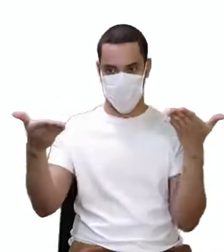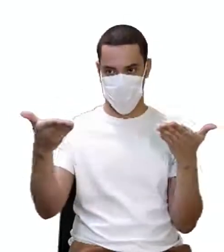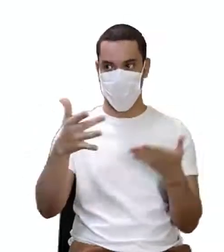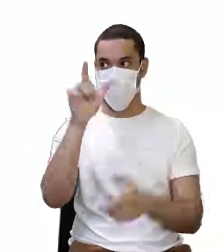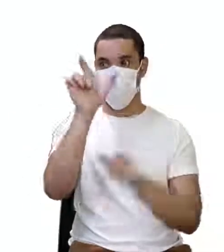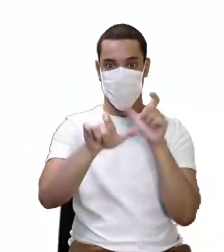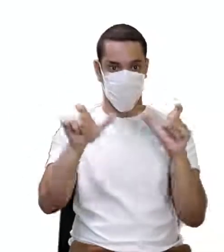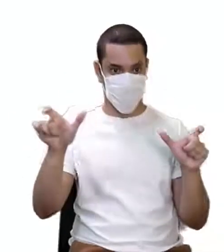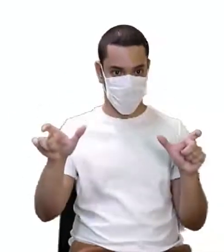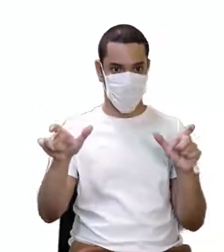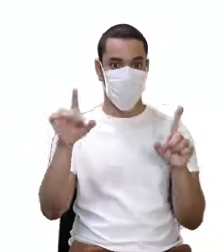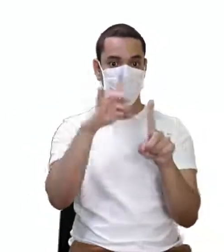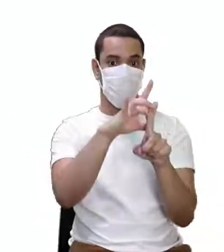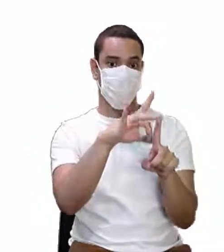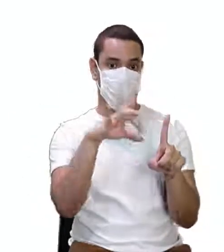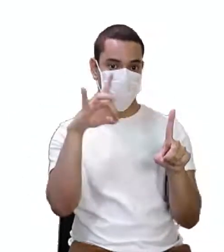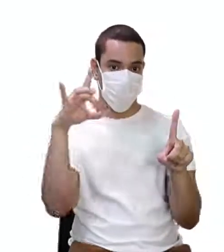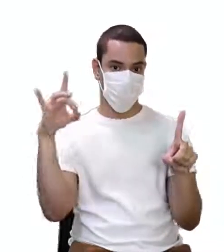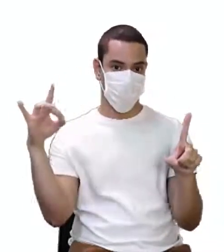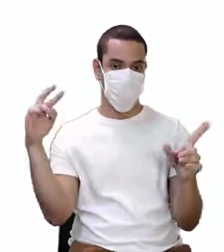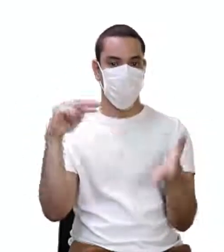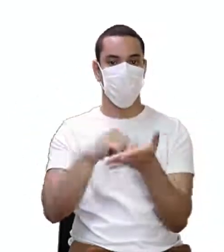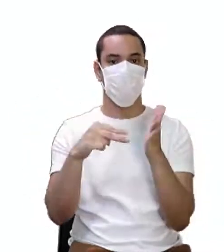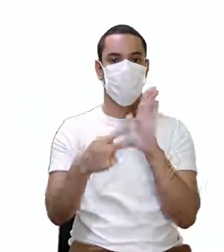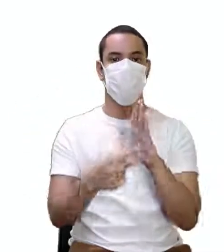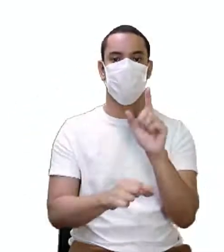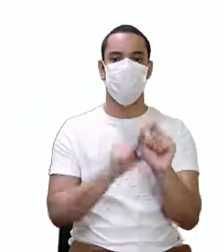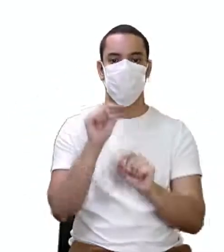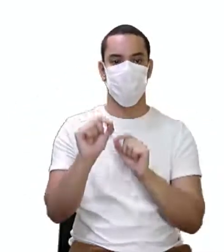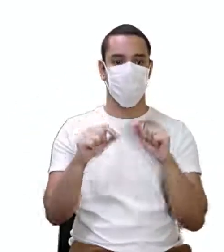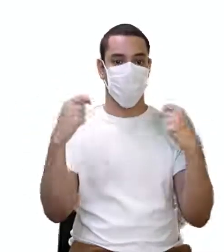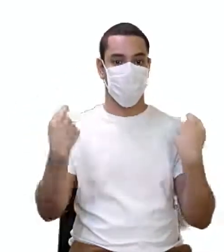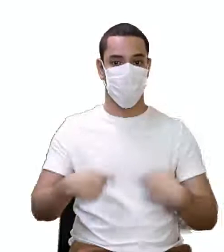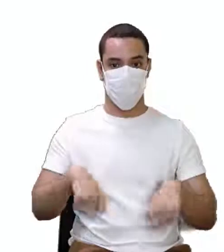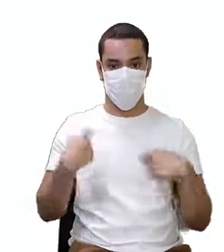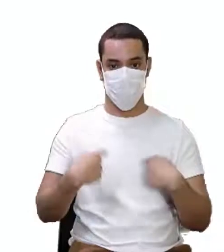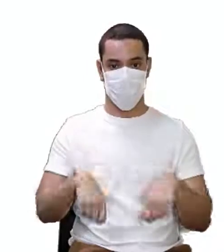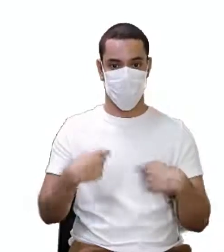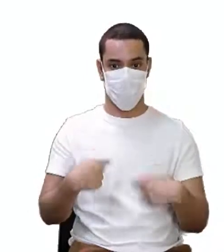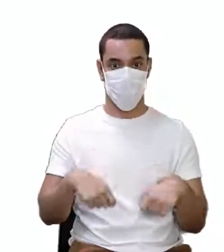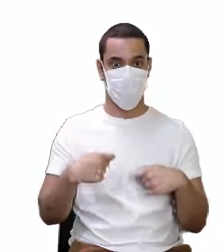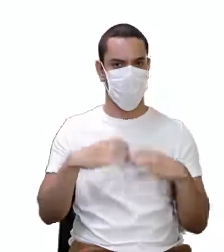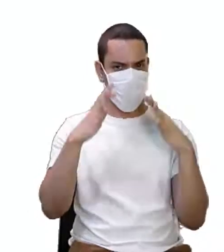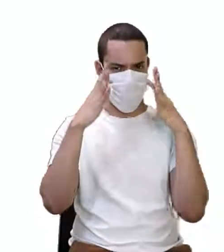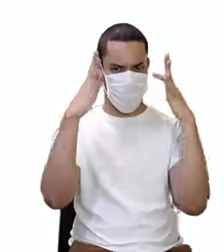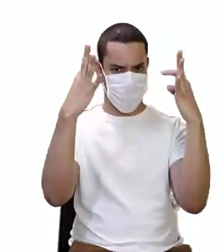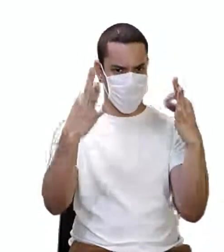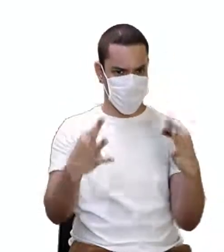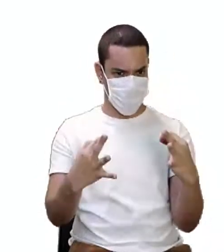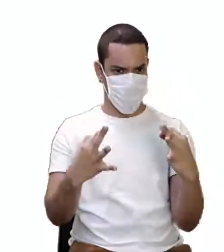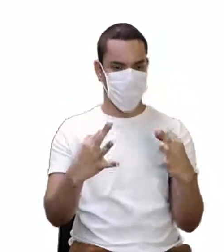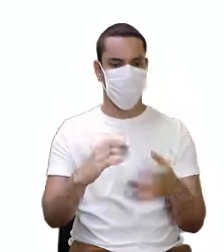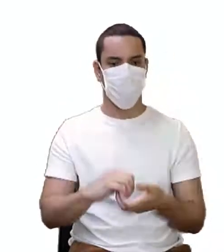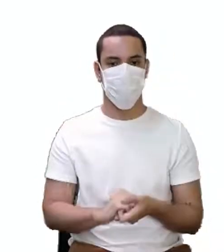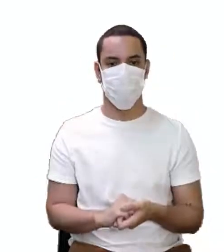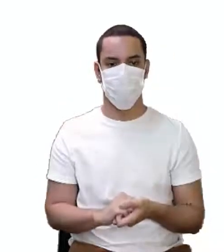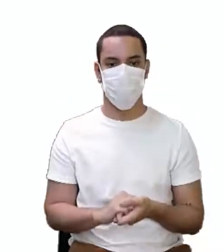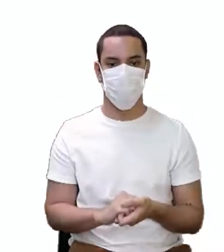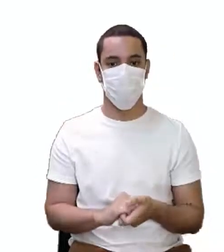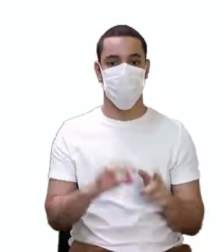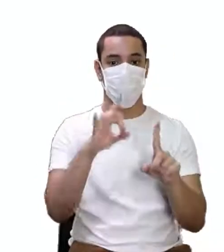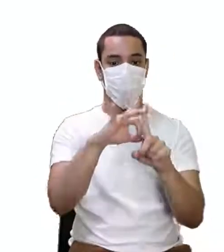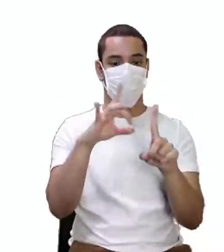indivíduos. O isolamento é uma condição necessária à especiação. Preste atenção nessa frase, galera.